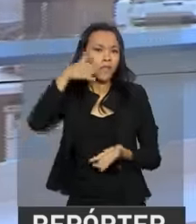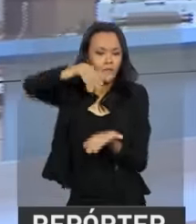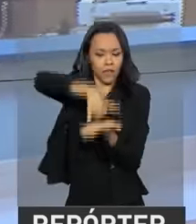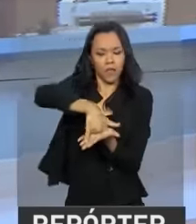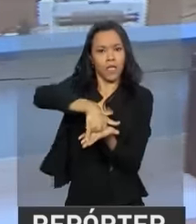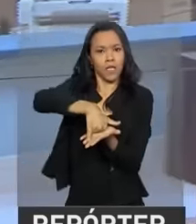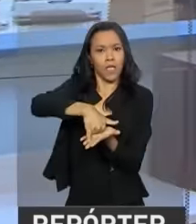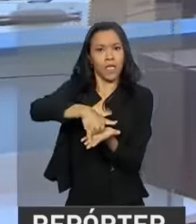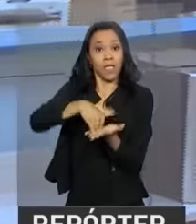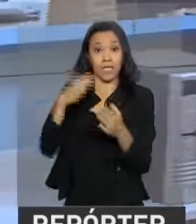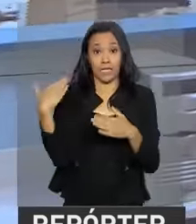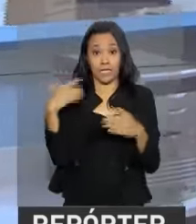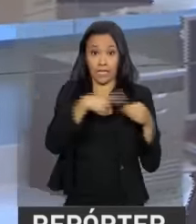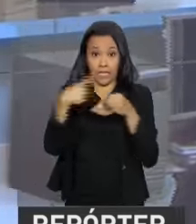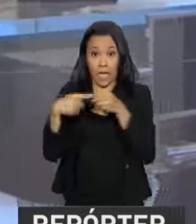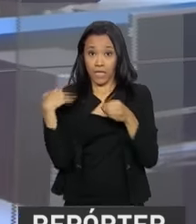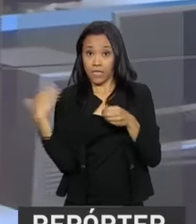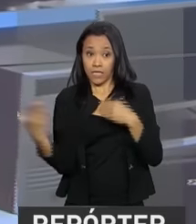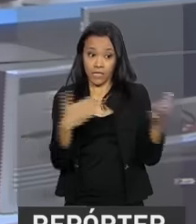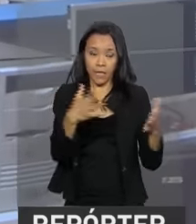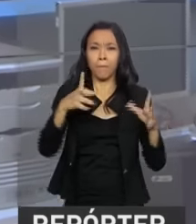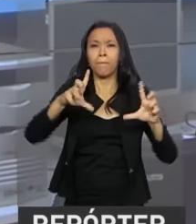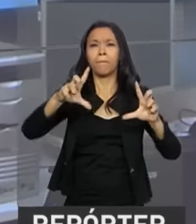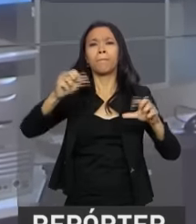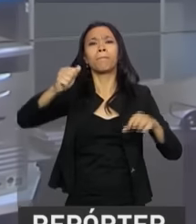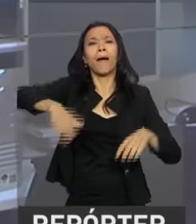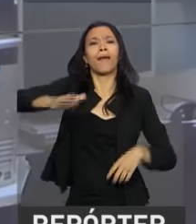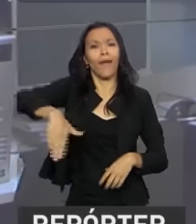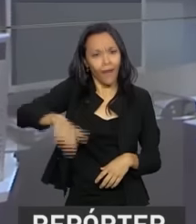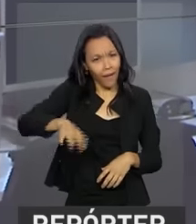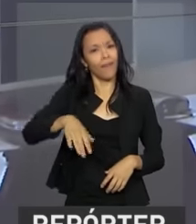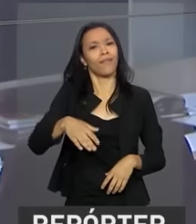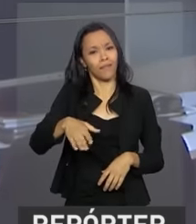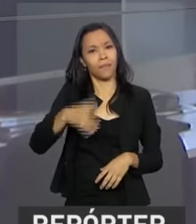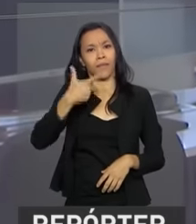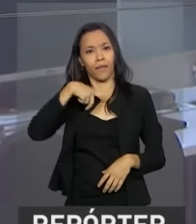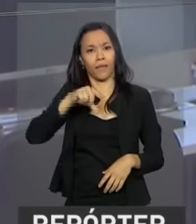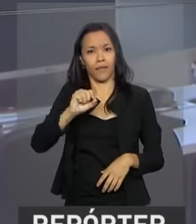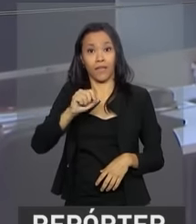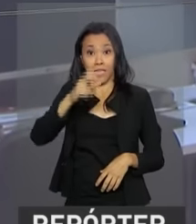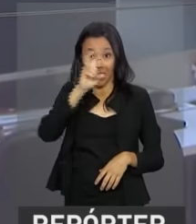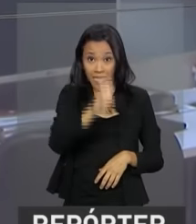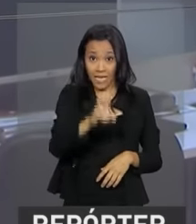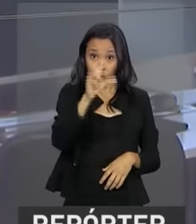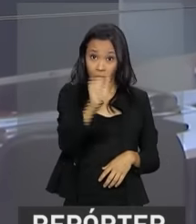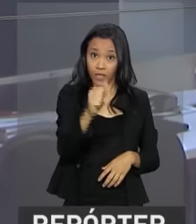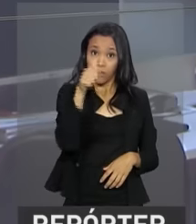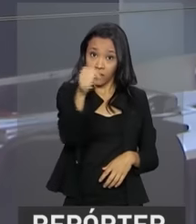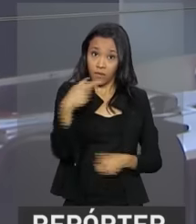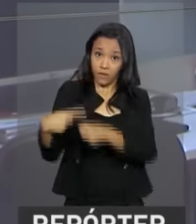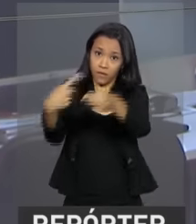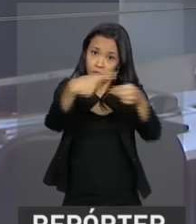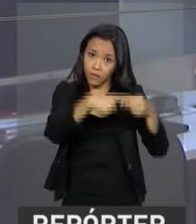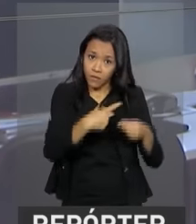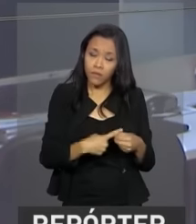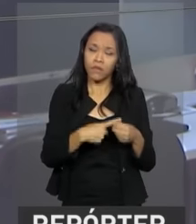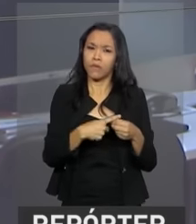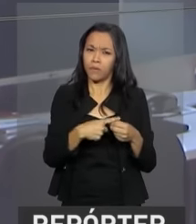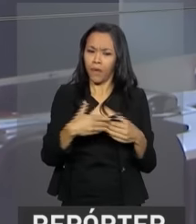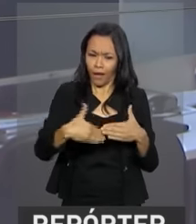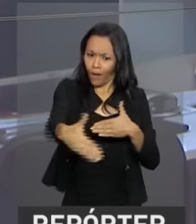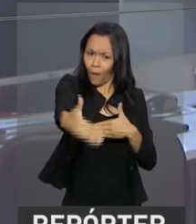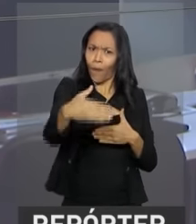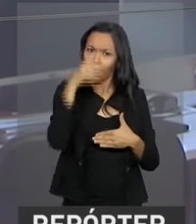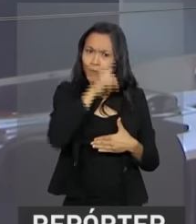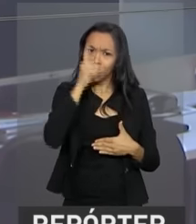para cidades vizinhas vão ficar mais baratas para consumidores de 587 municípios a partir agora